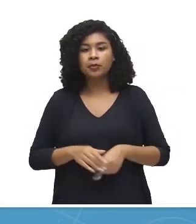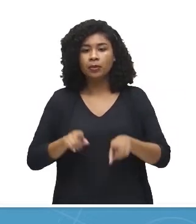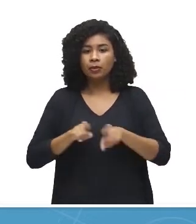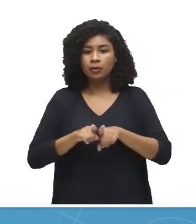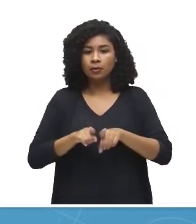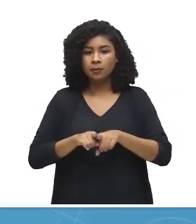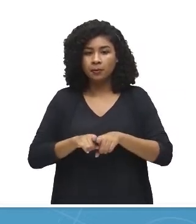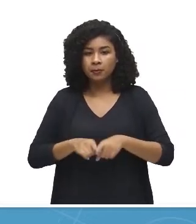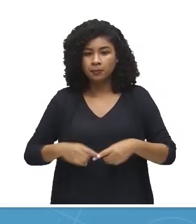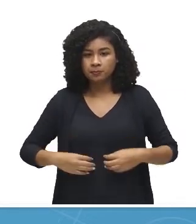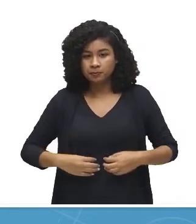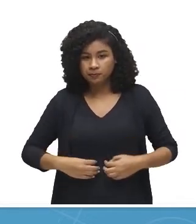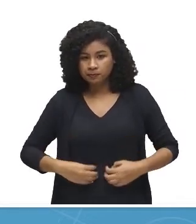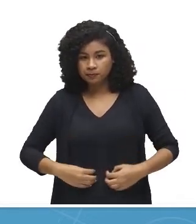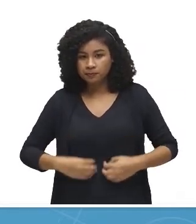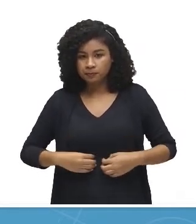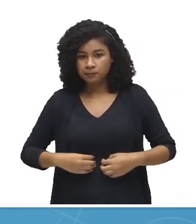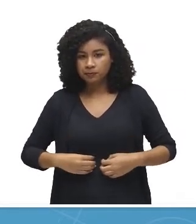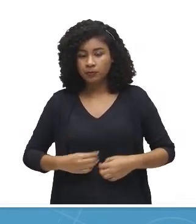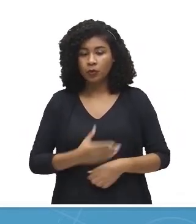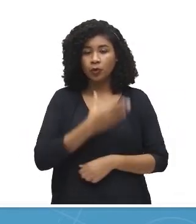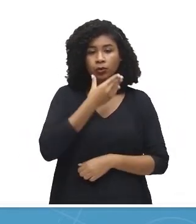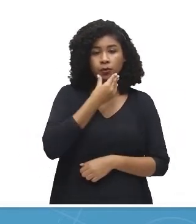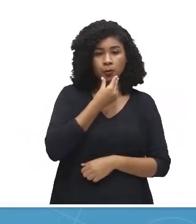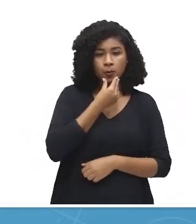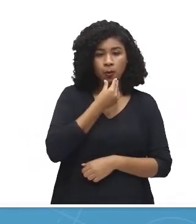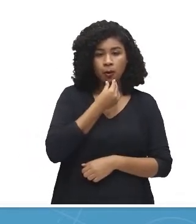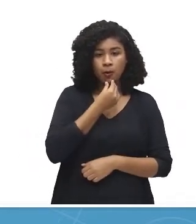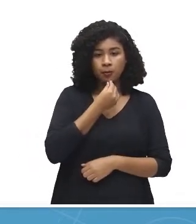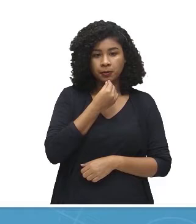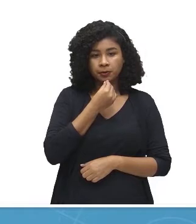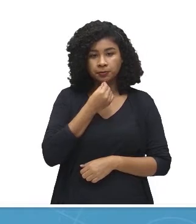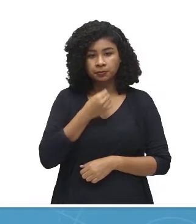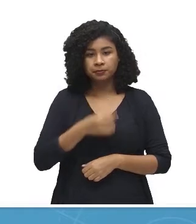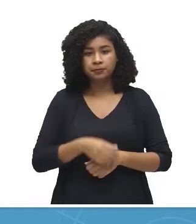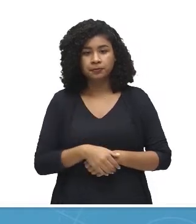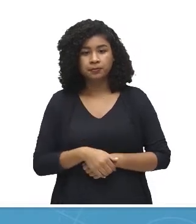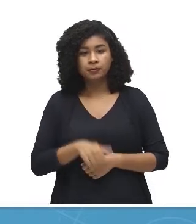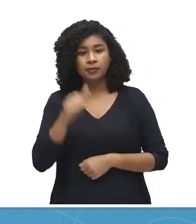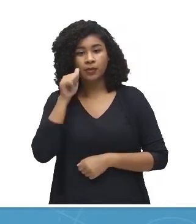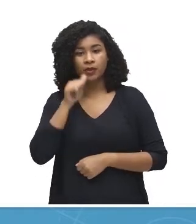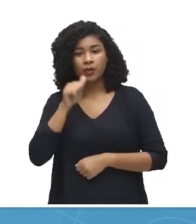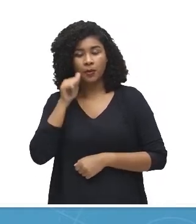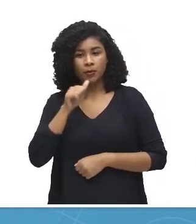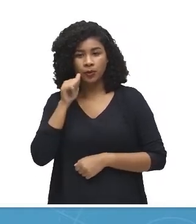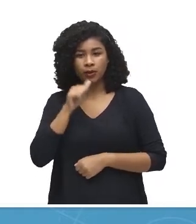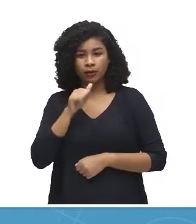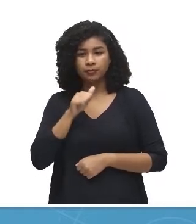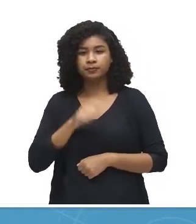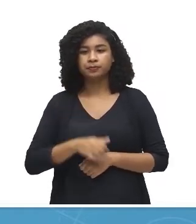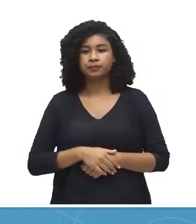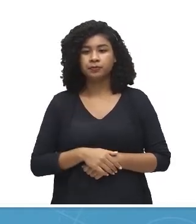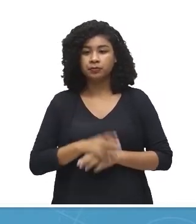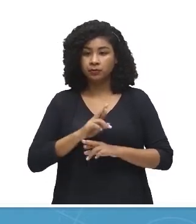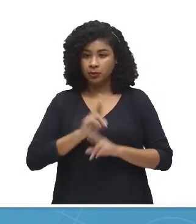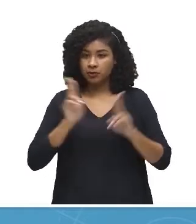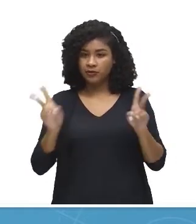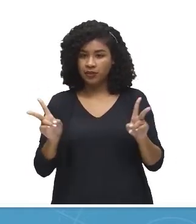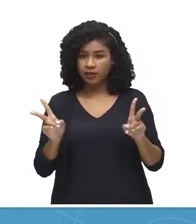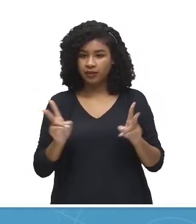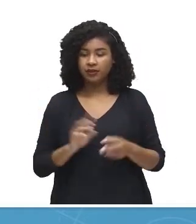pâncreas, os testículos nos homens, tá? São glândulas, e os ovários nas mulheres, tá?